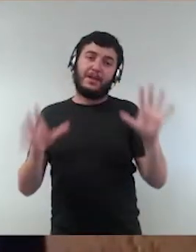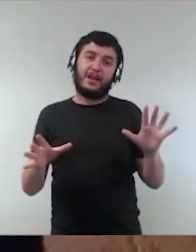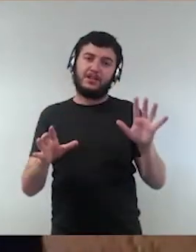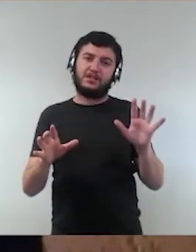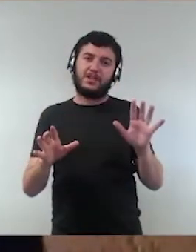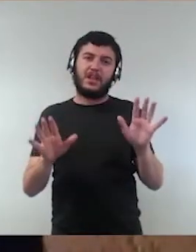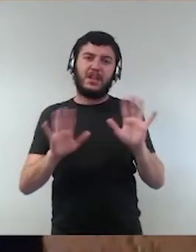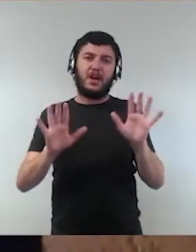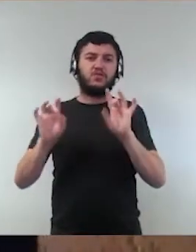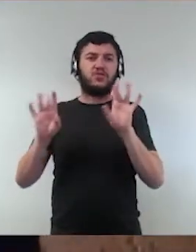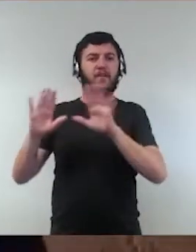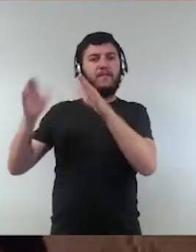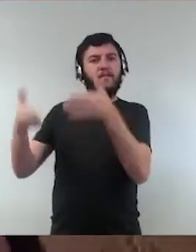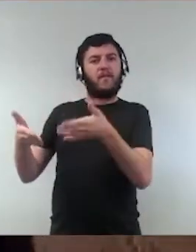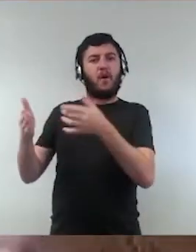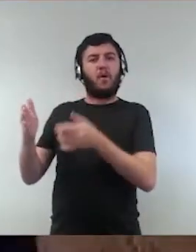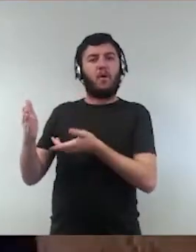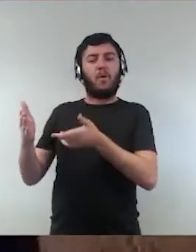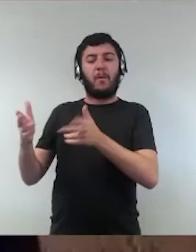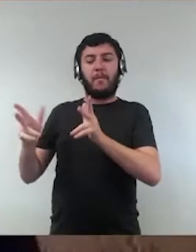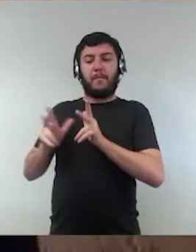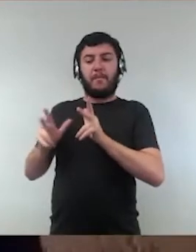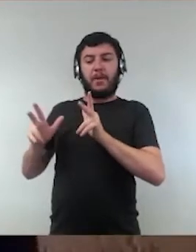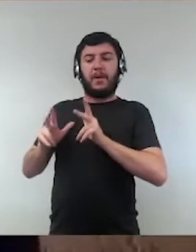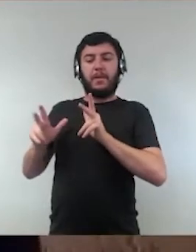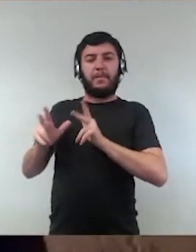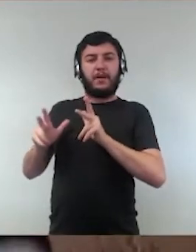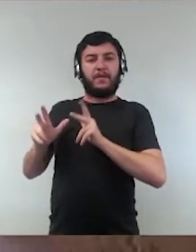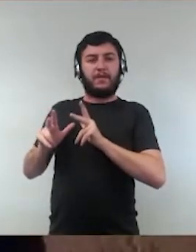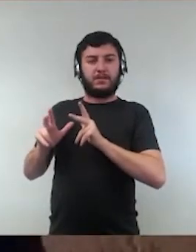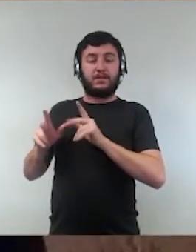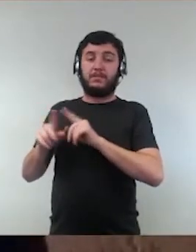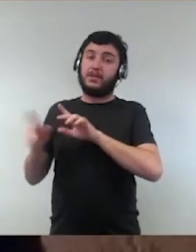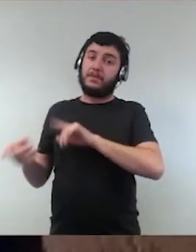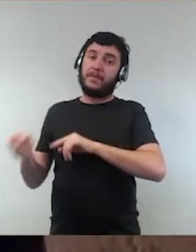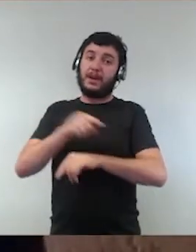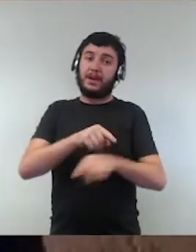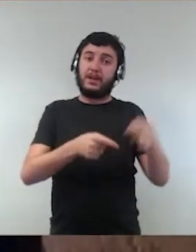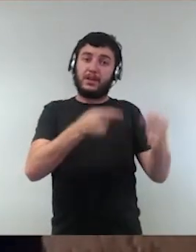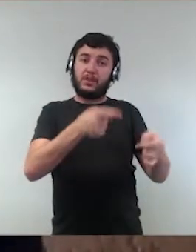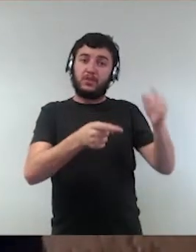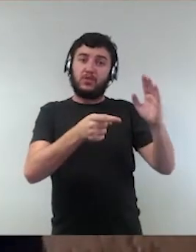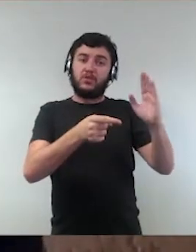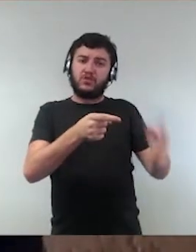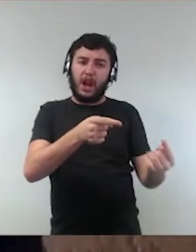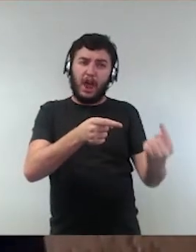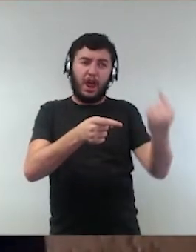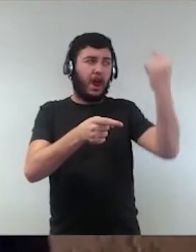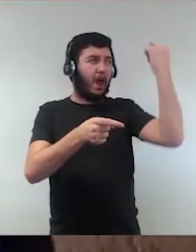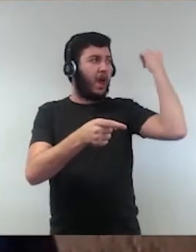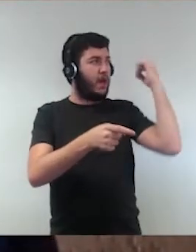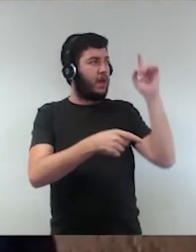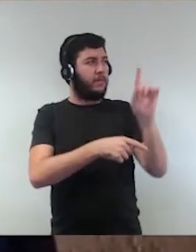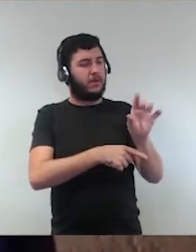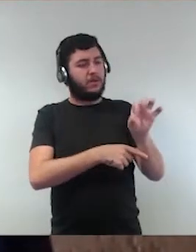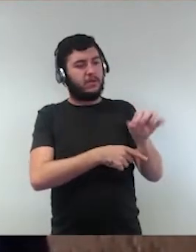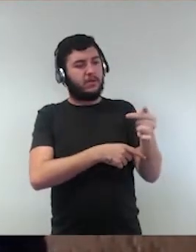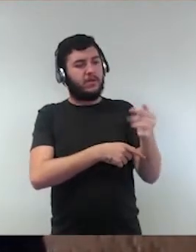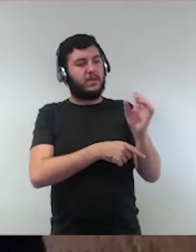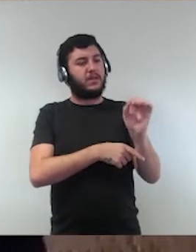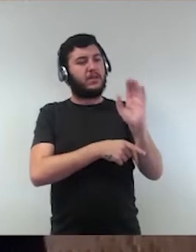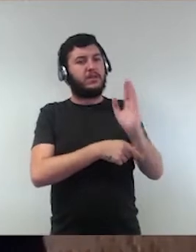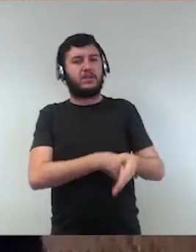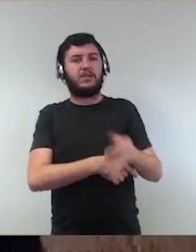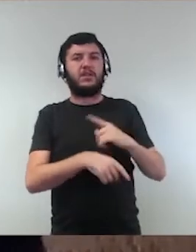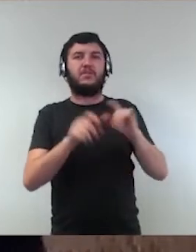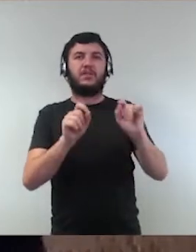noção da privacidade. O eixo da discussão, na verdade, desde os anos 70, já está em torno da